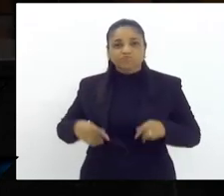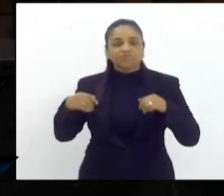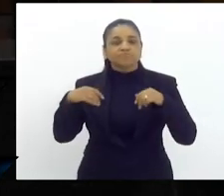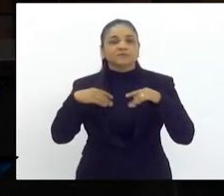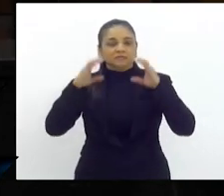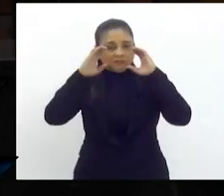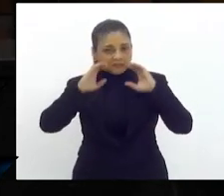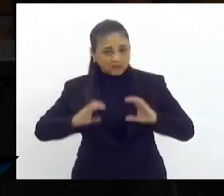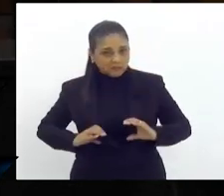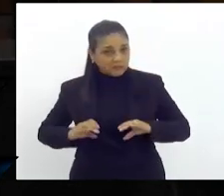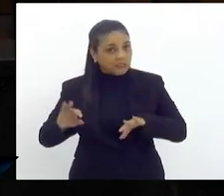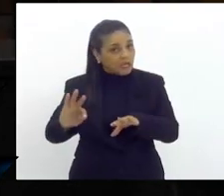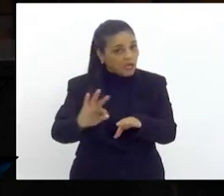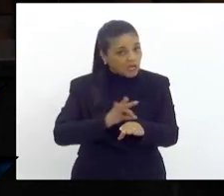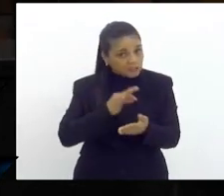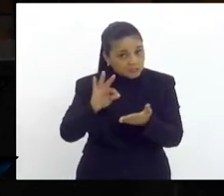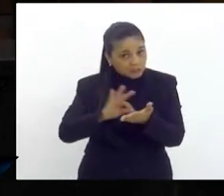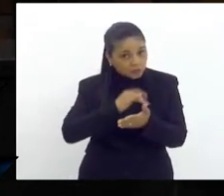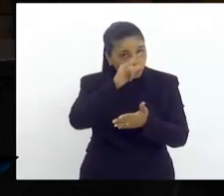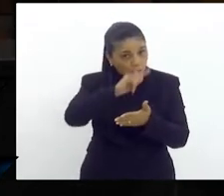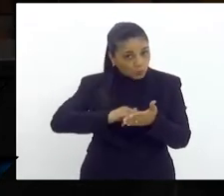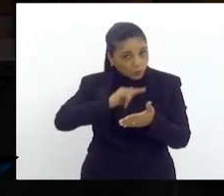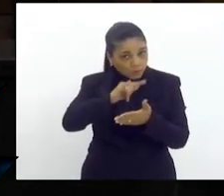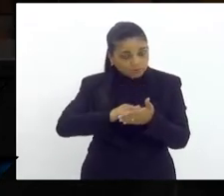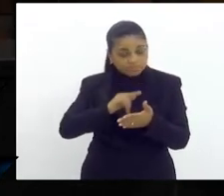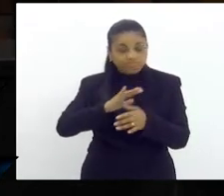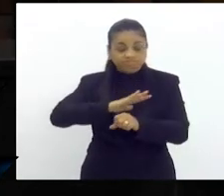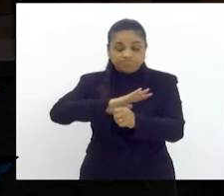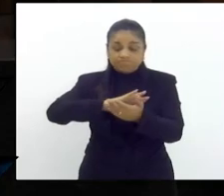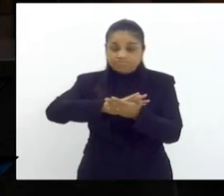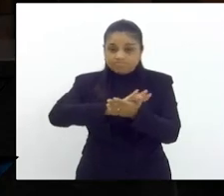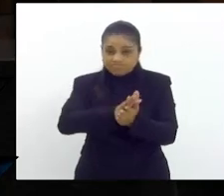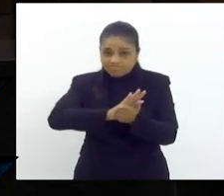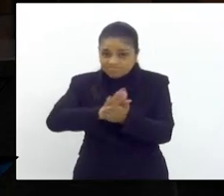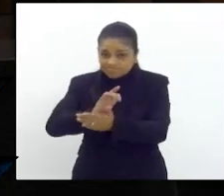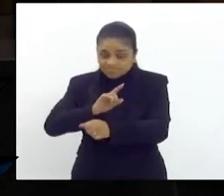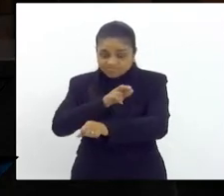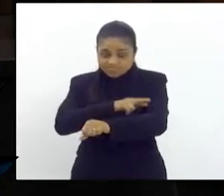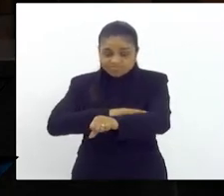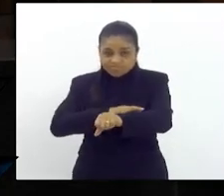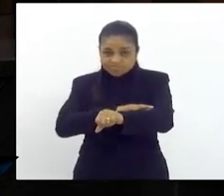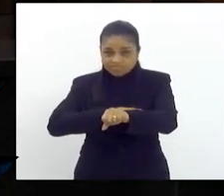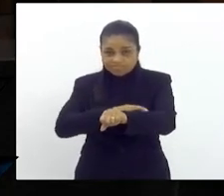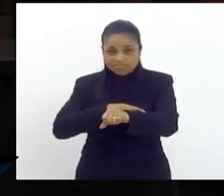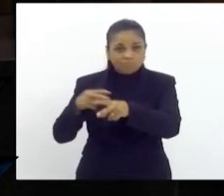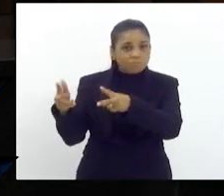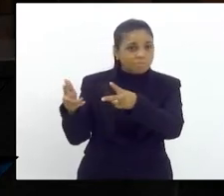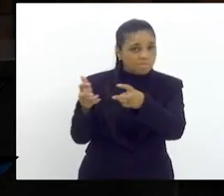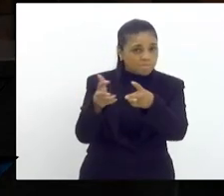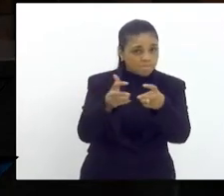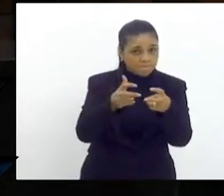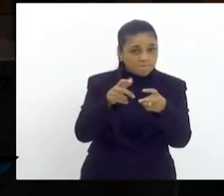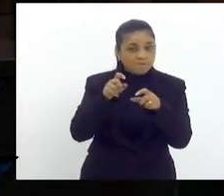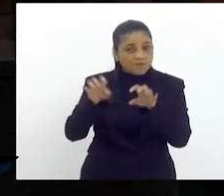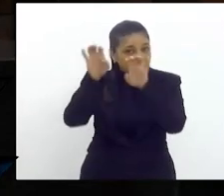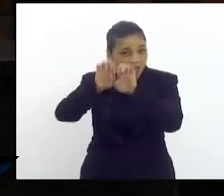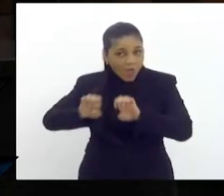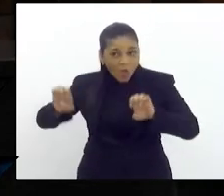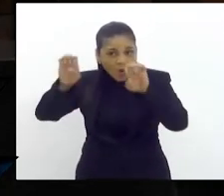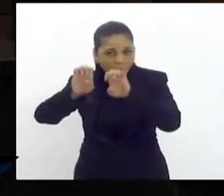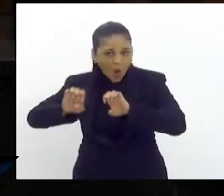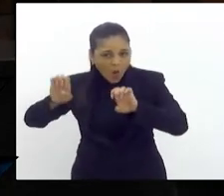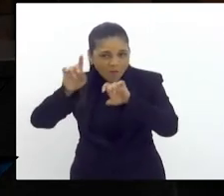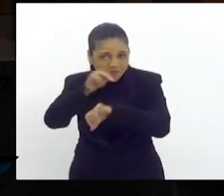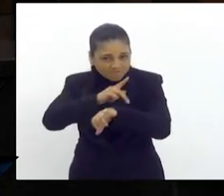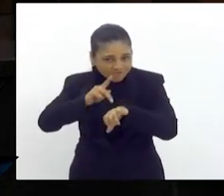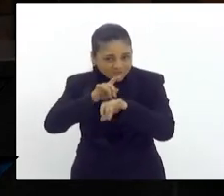Cidadania esse racismo que nós estamos vendo na Europa é